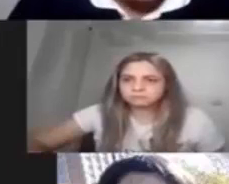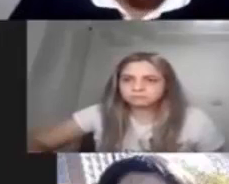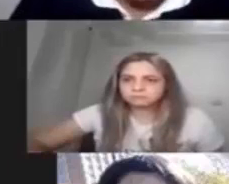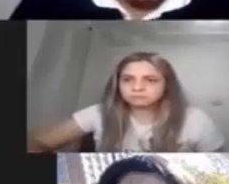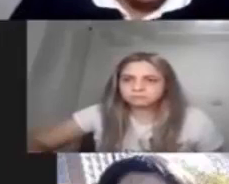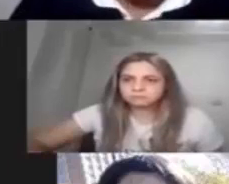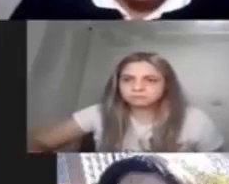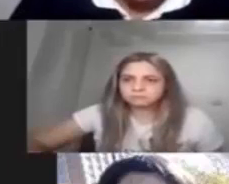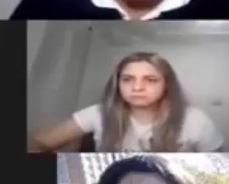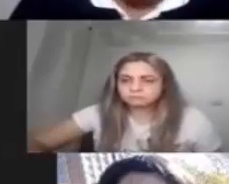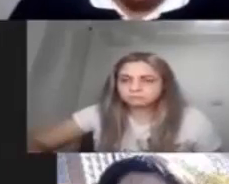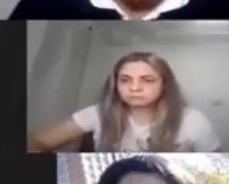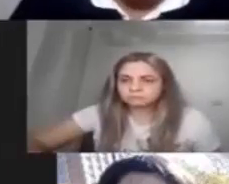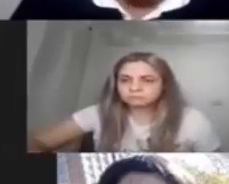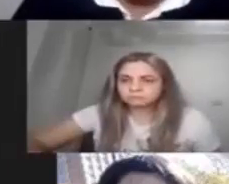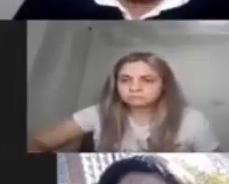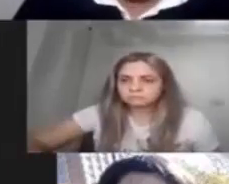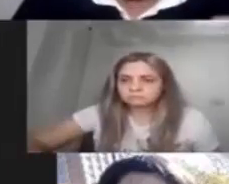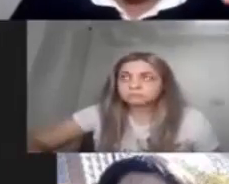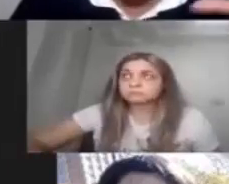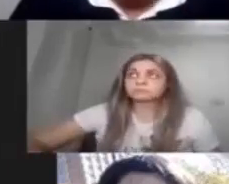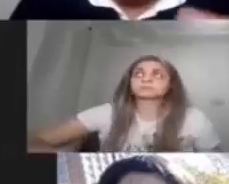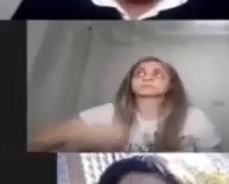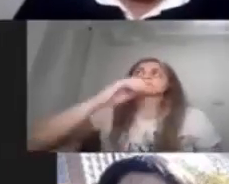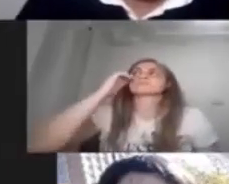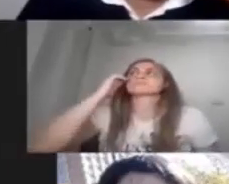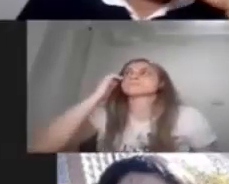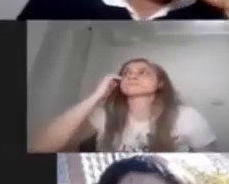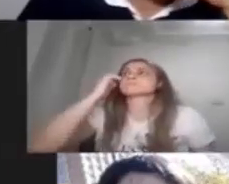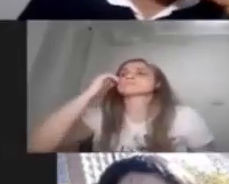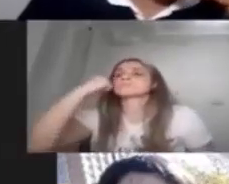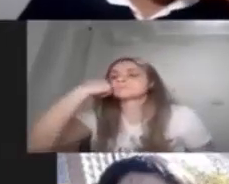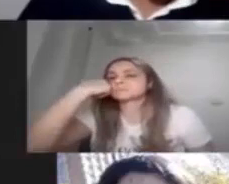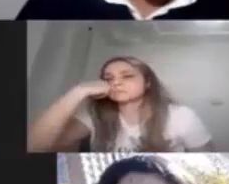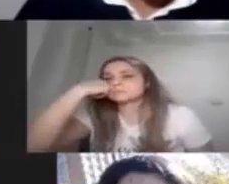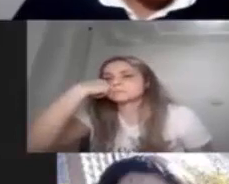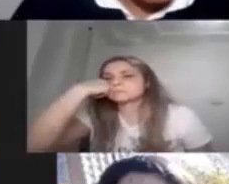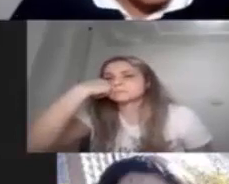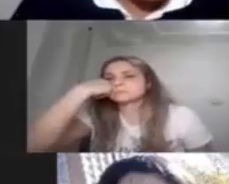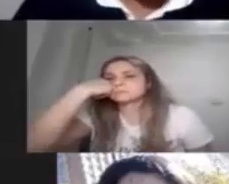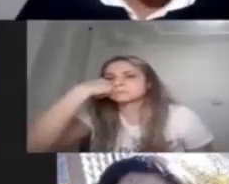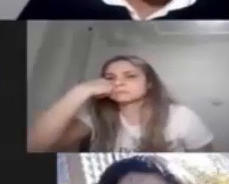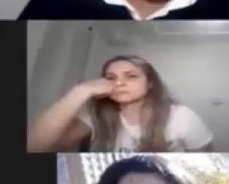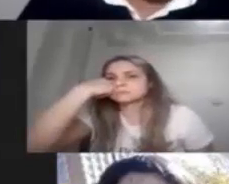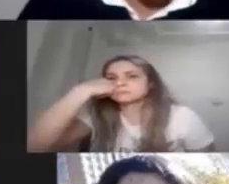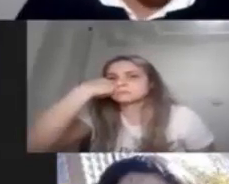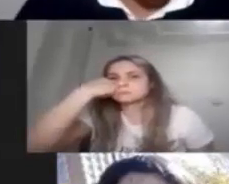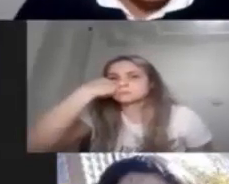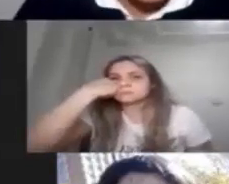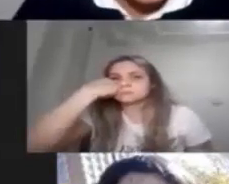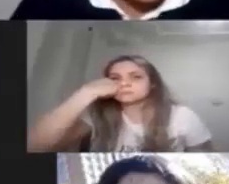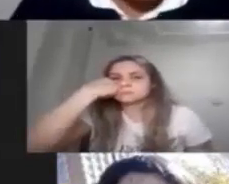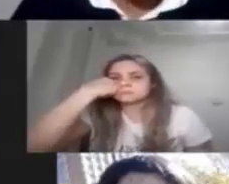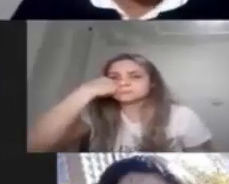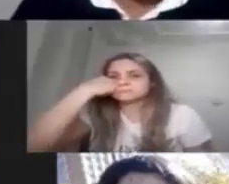estudamos Lucas 23 43 quando Jesus morre vai para o paraíso tá? Jesus morre e a sua alma desce